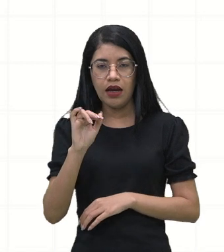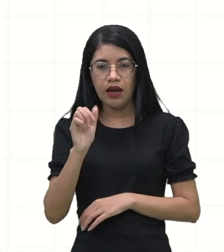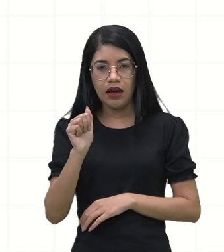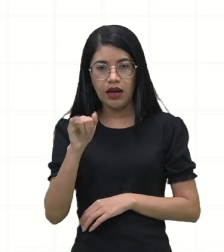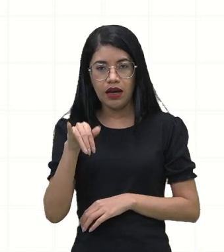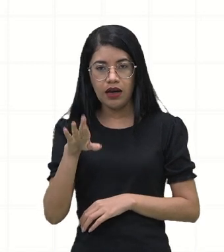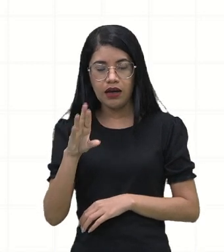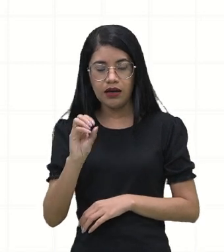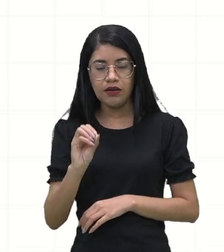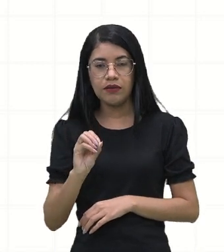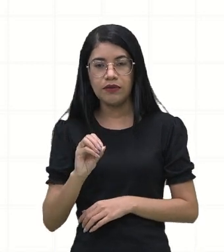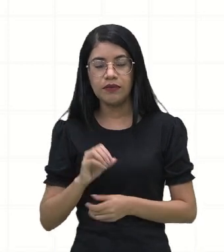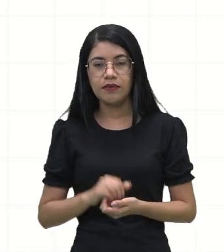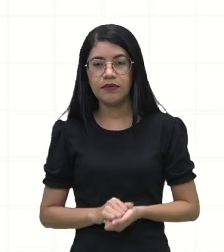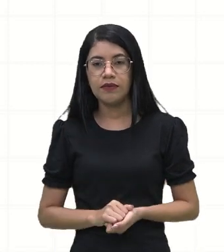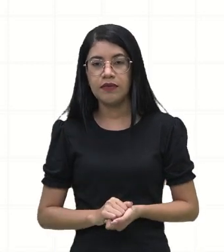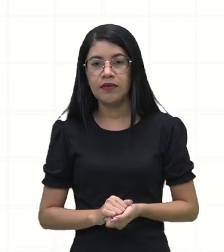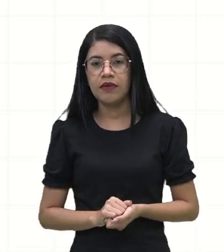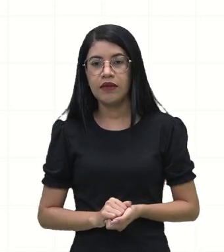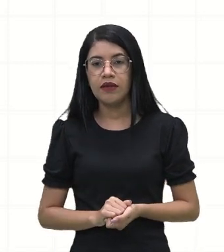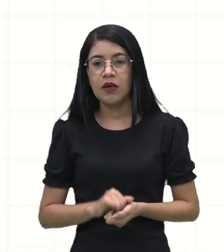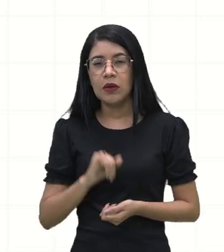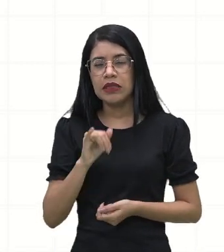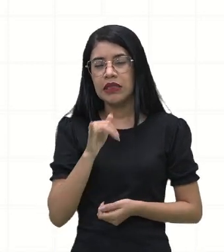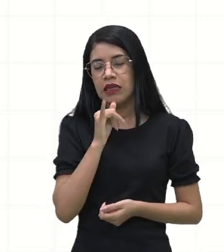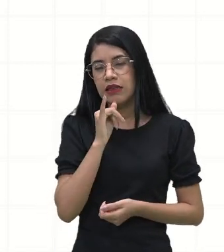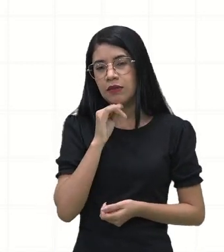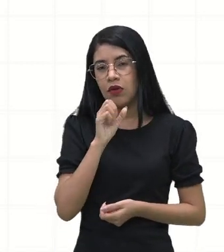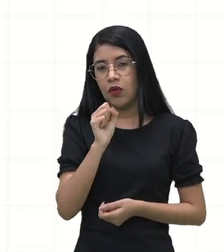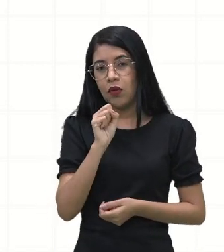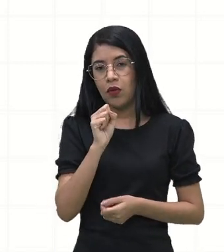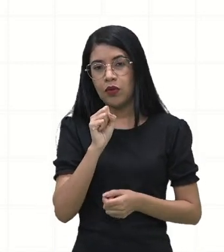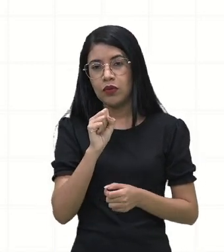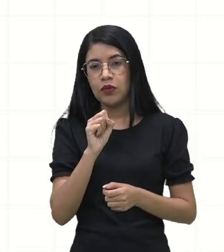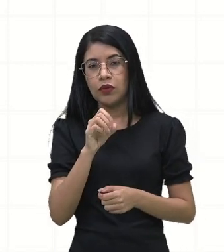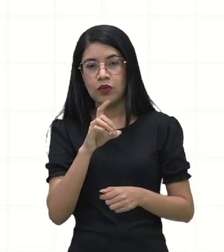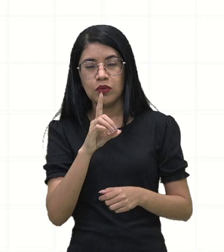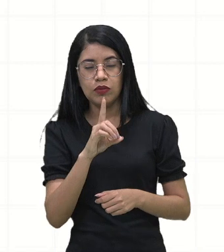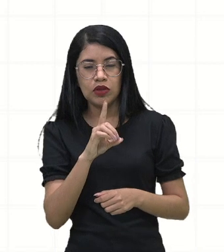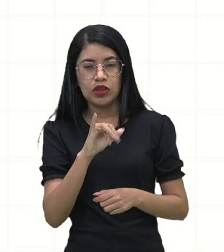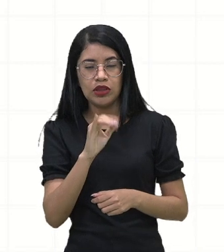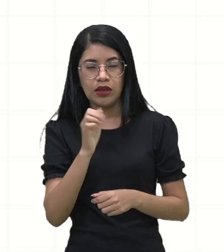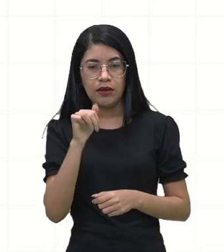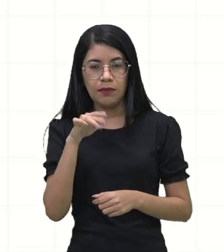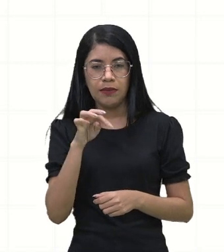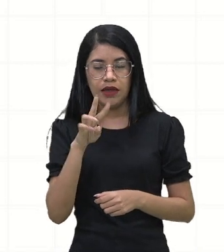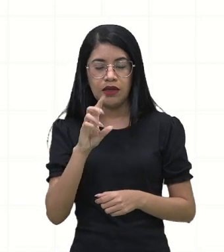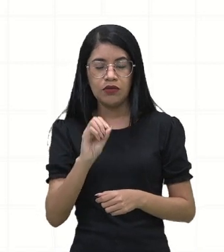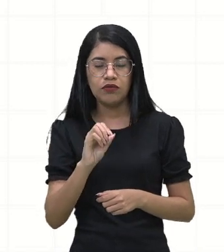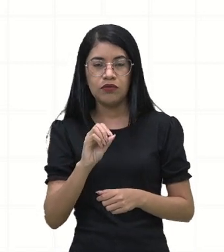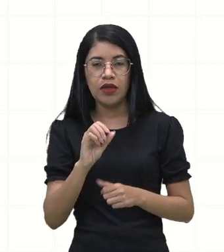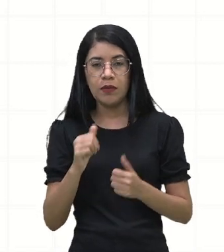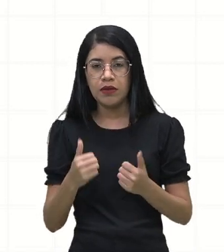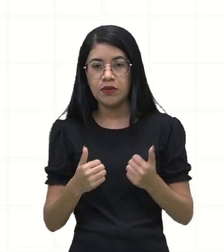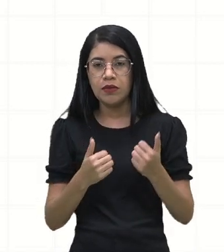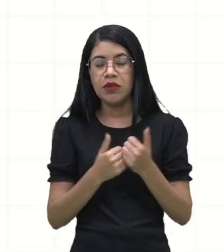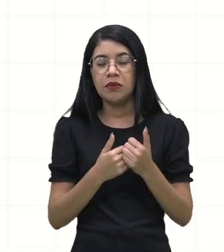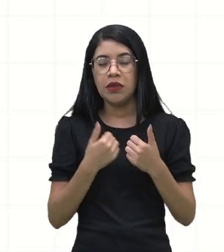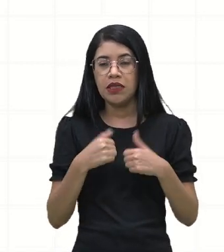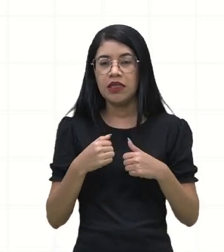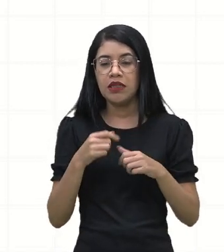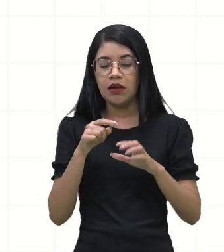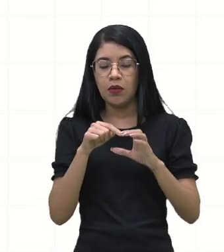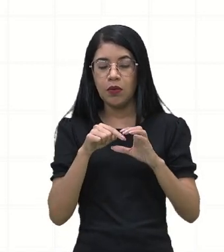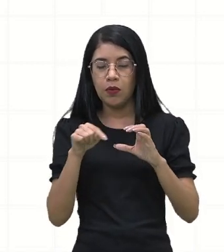você tem que ver em 8 centímetros de diâmetro. Se você for colocar na fórmula 2πr, você tem que colocar o raio,